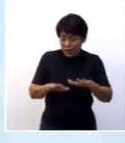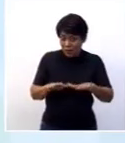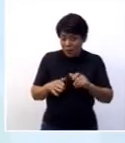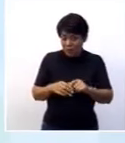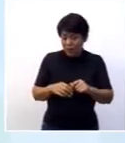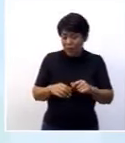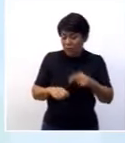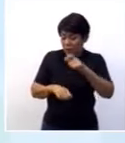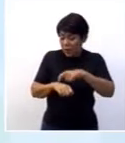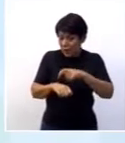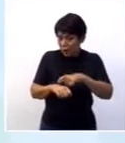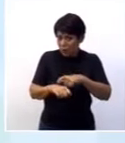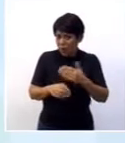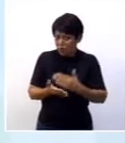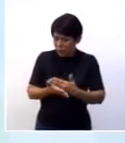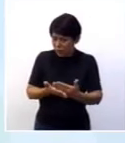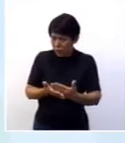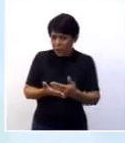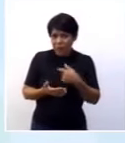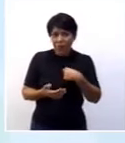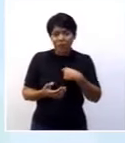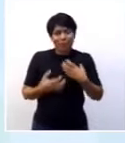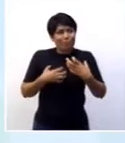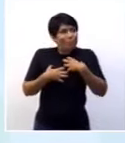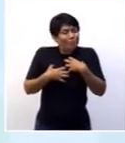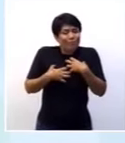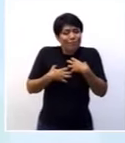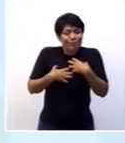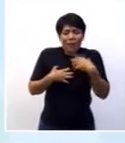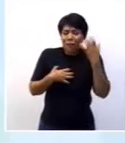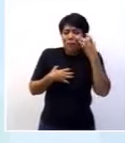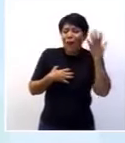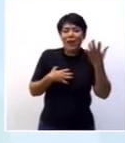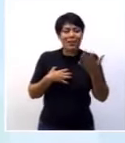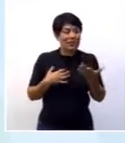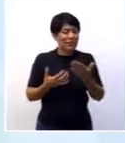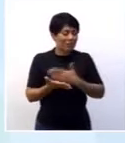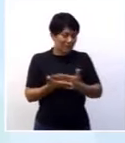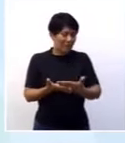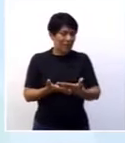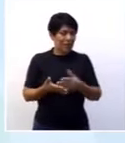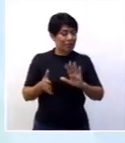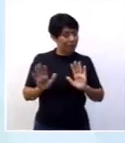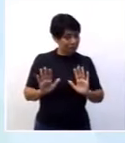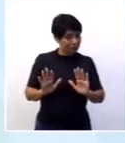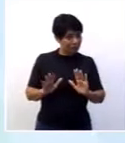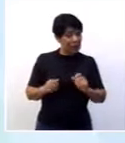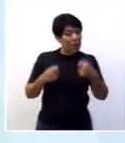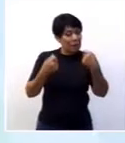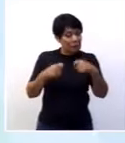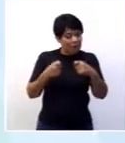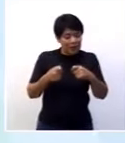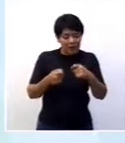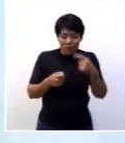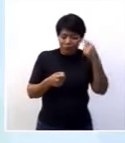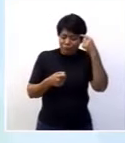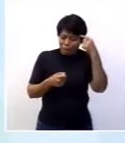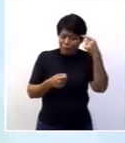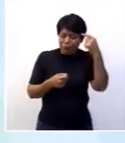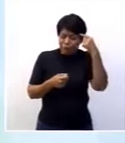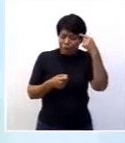primeiro momento nos seja muito tranquila de fazer. É preciso realmente pensar bastante, é